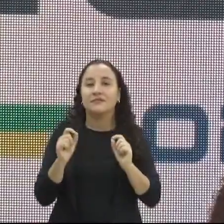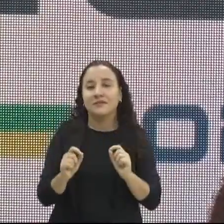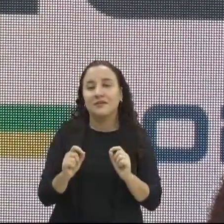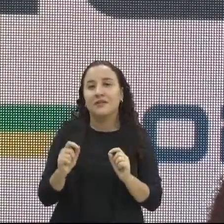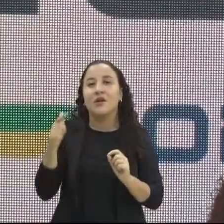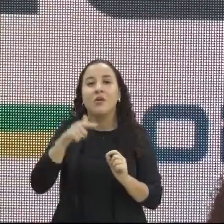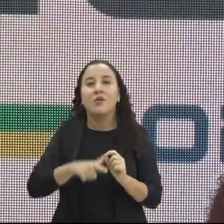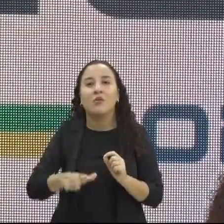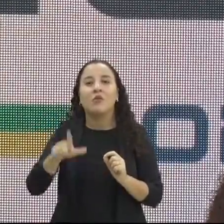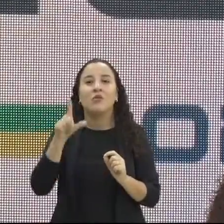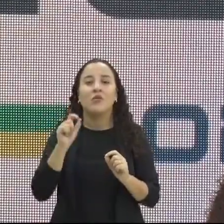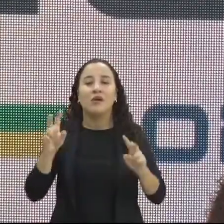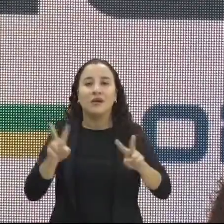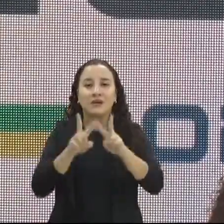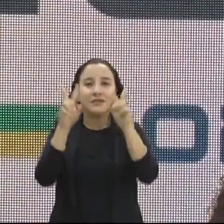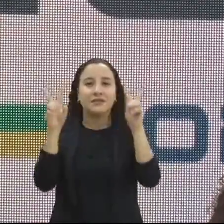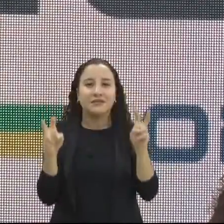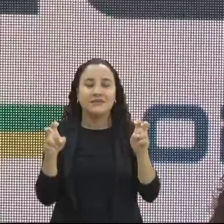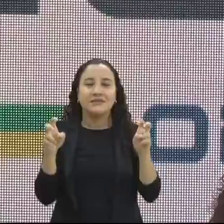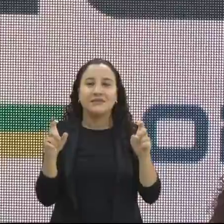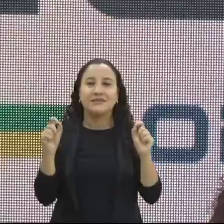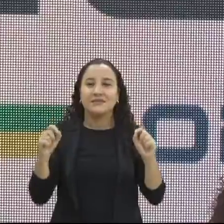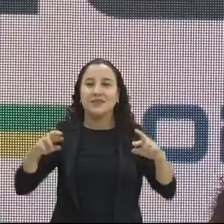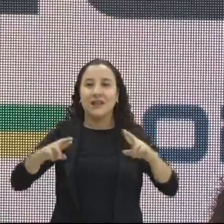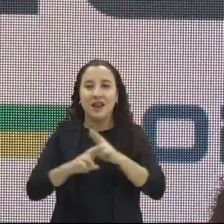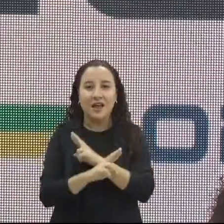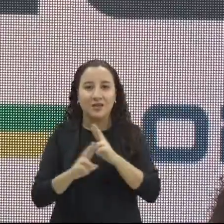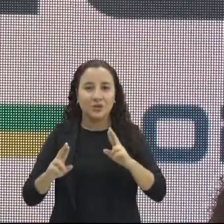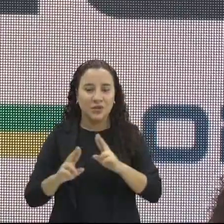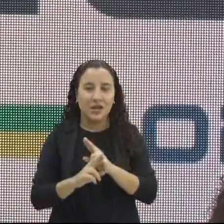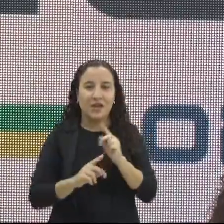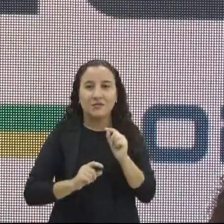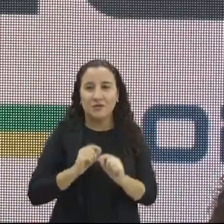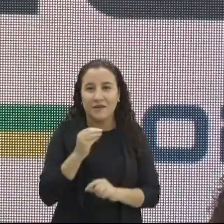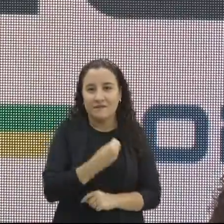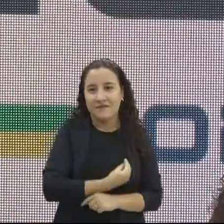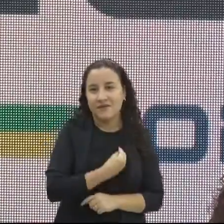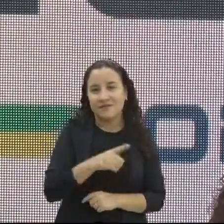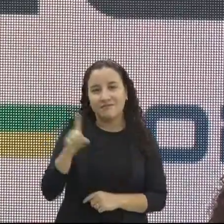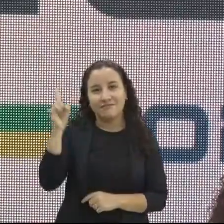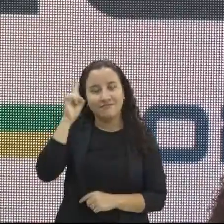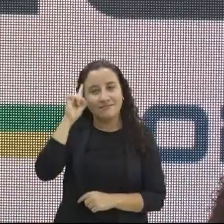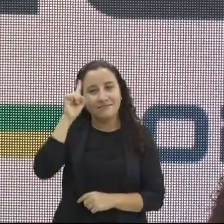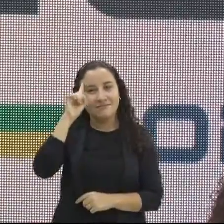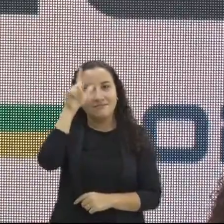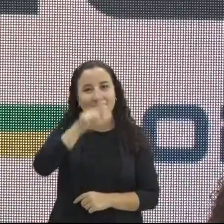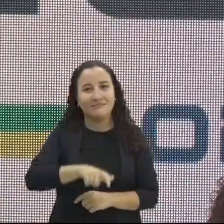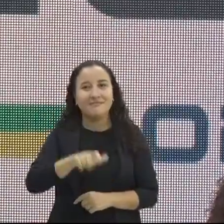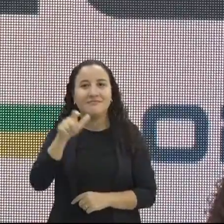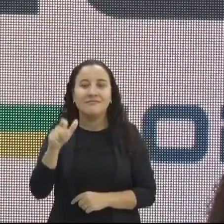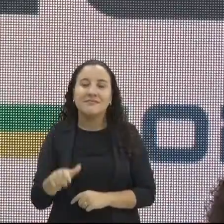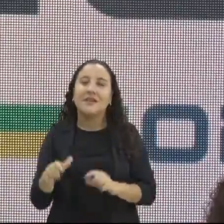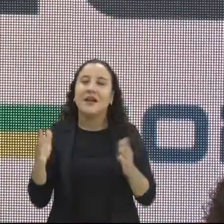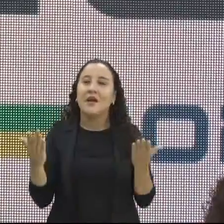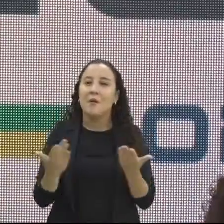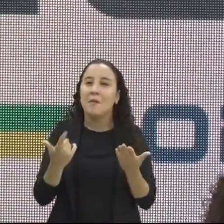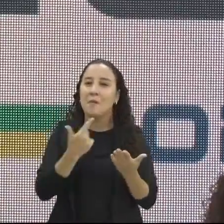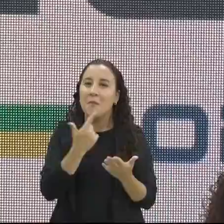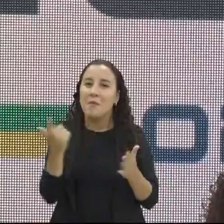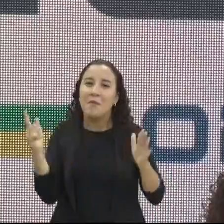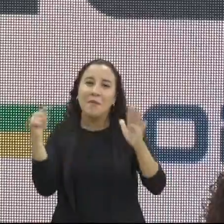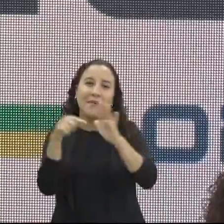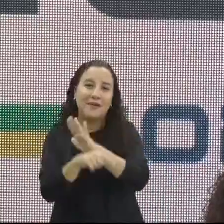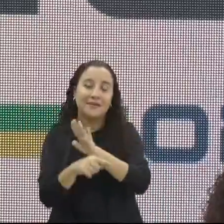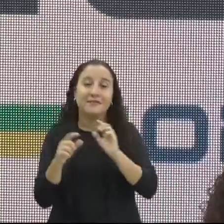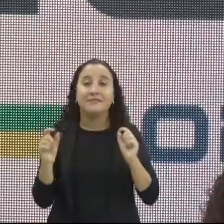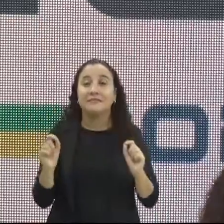continua querendo saber de assuntos ligados à vida, ao cotidiano do nosso eleitor. Por gentileza, já pode soltar a próxima pergunta,